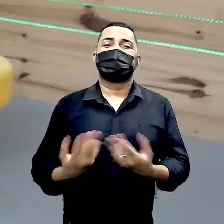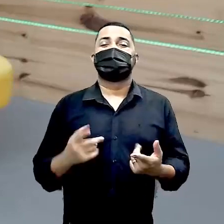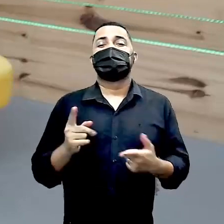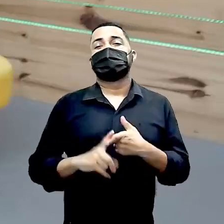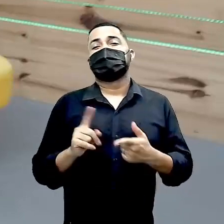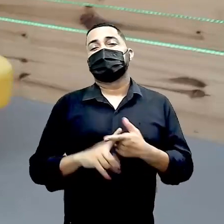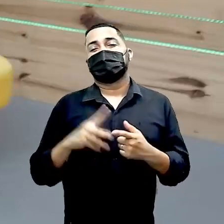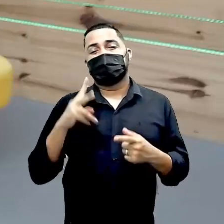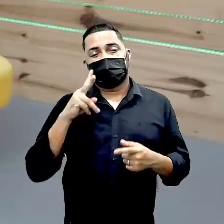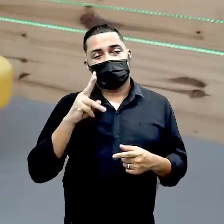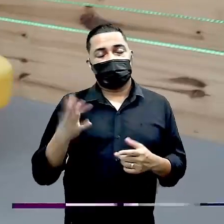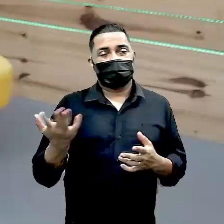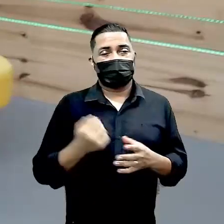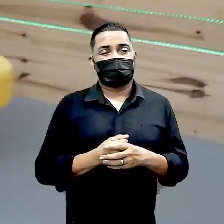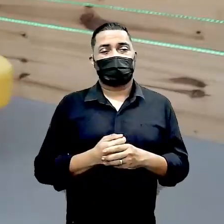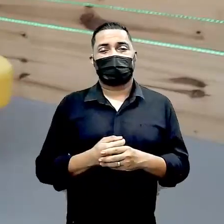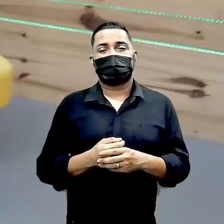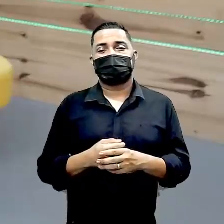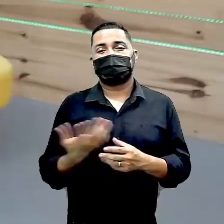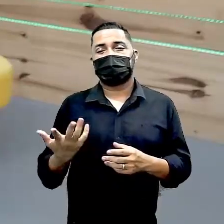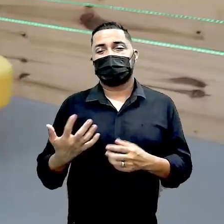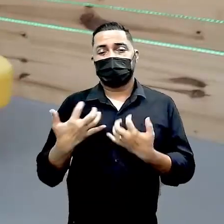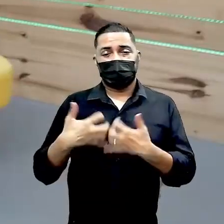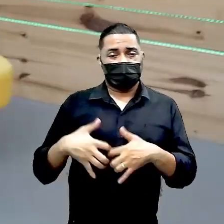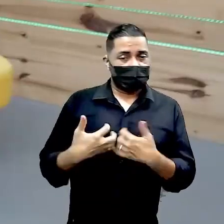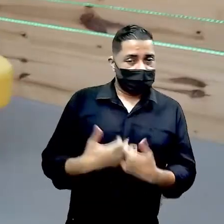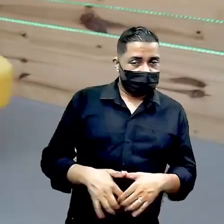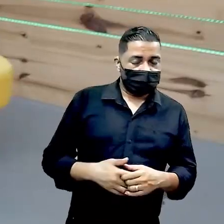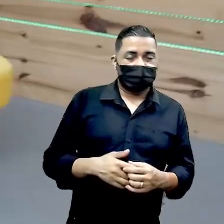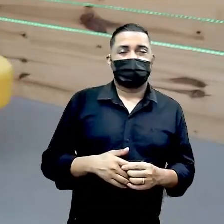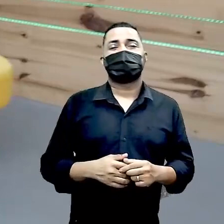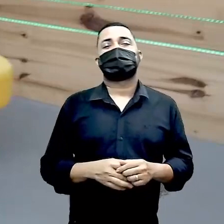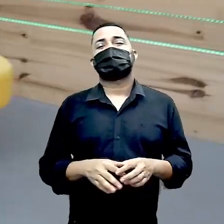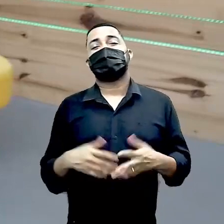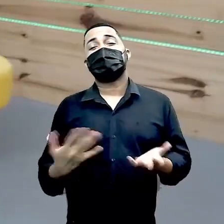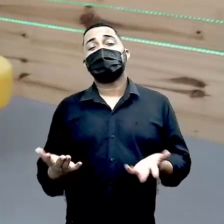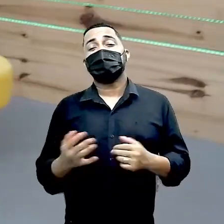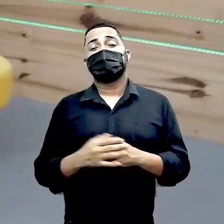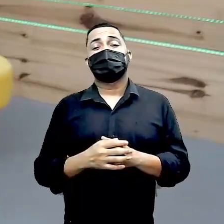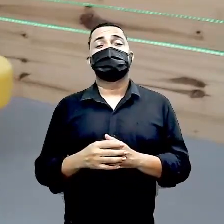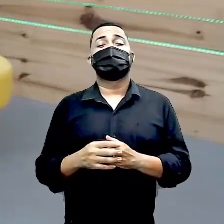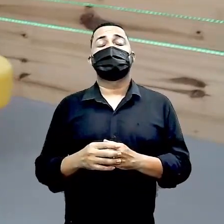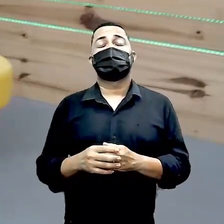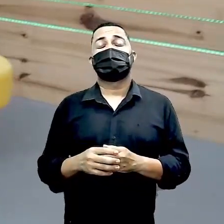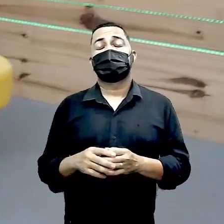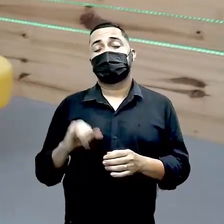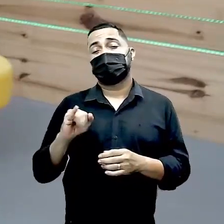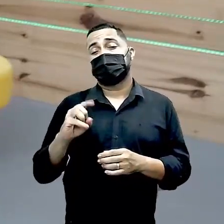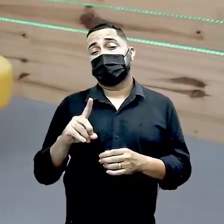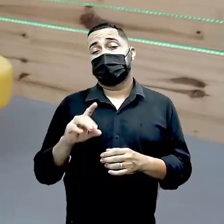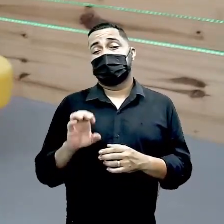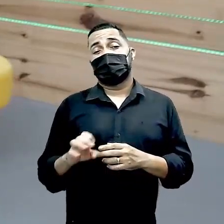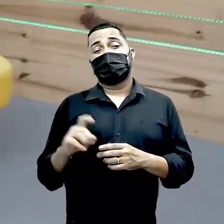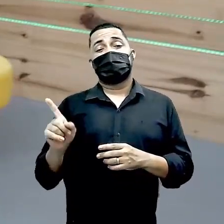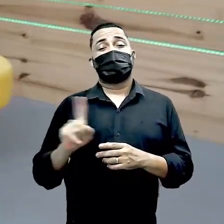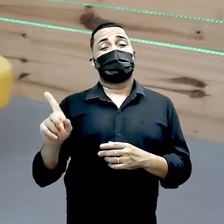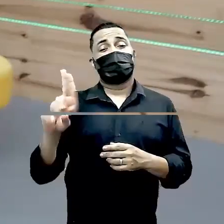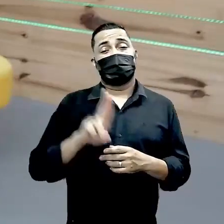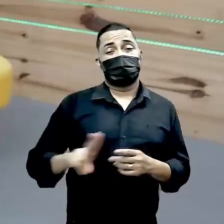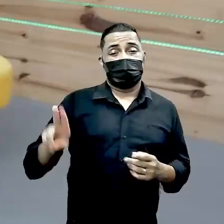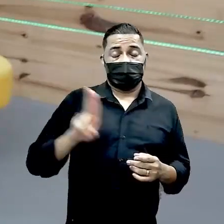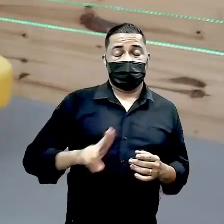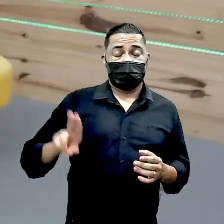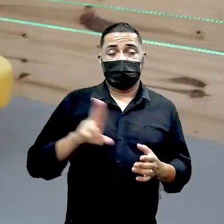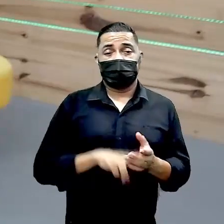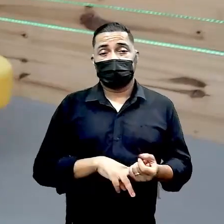também vem com essa questão do motor, que já é um plus a mais. E com a IDE que não é utilizada